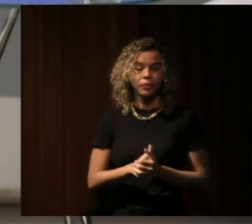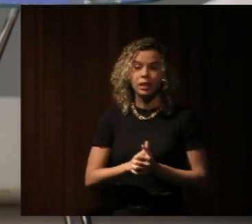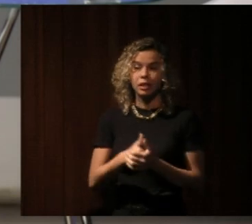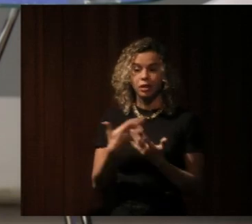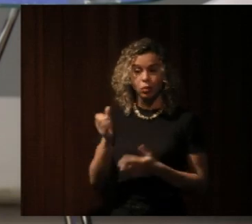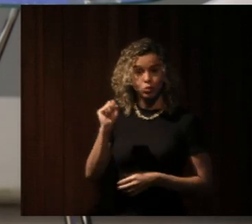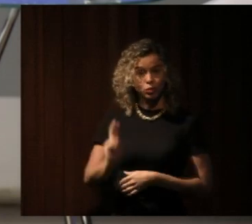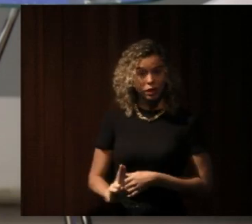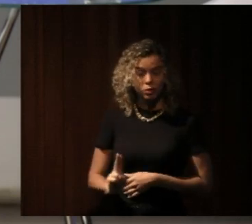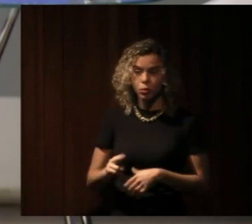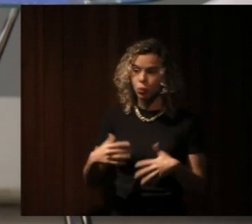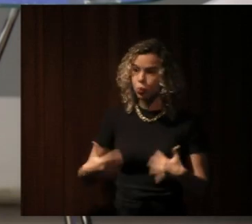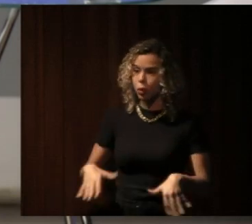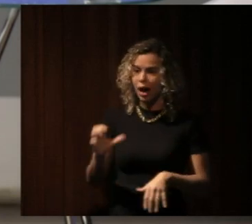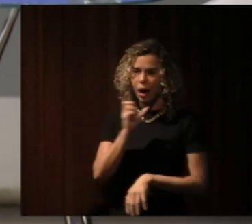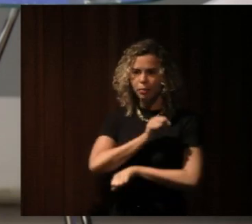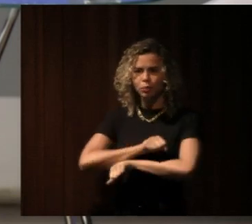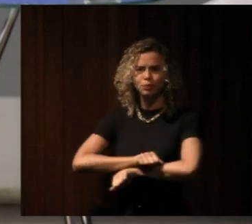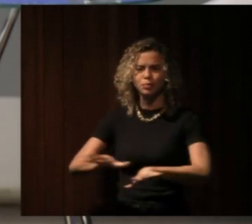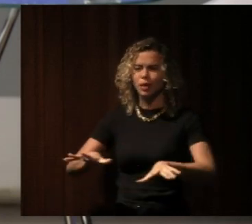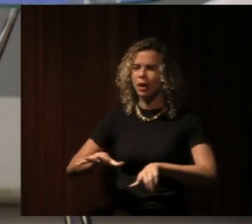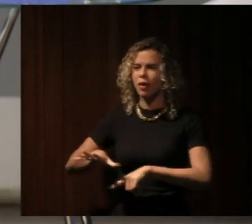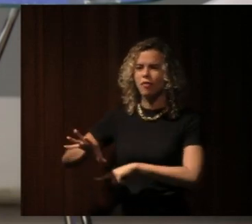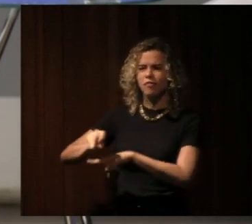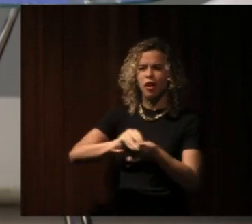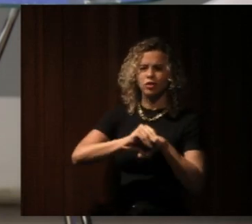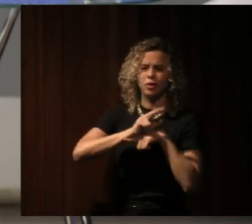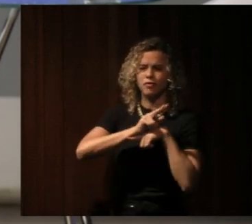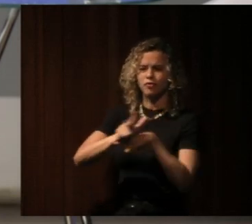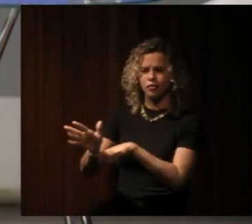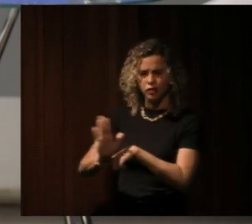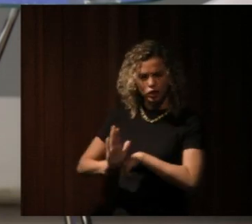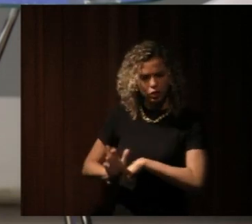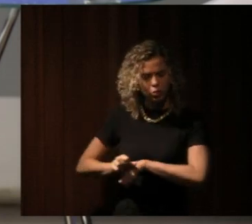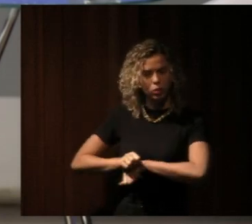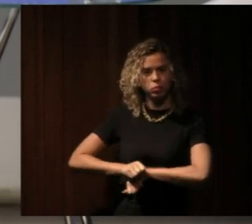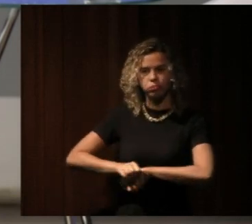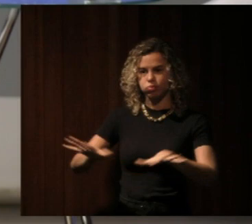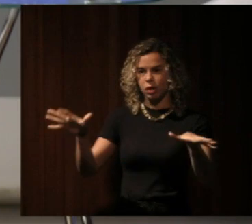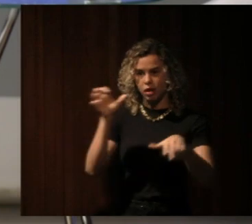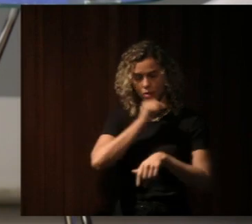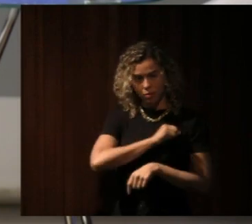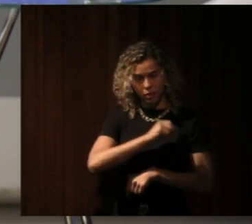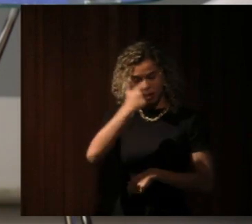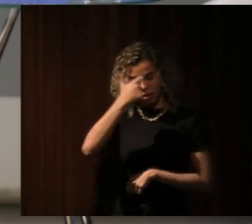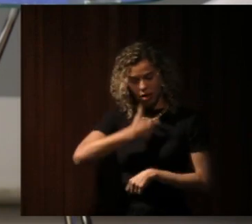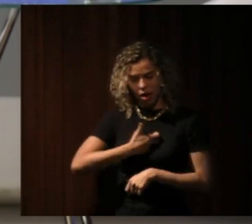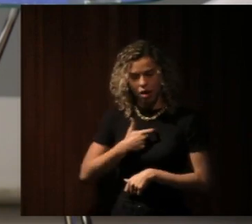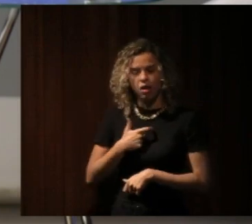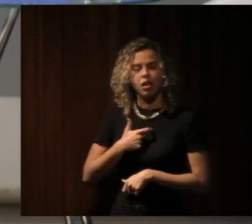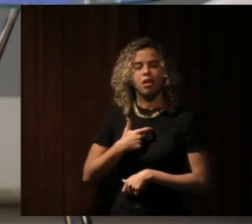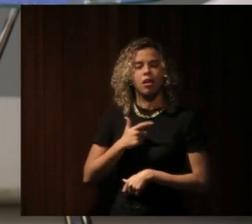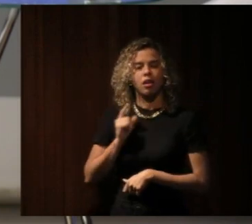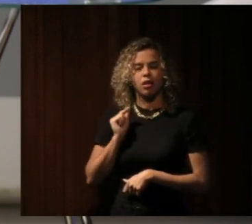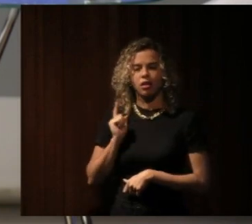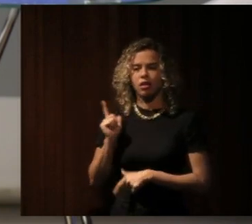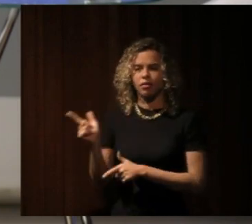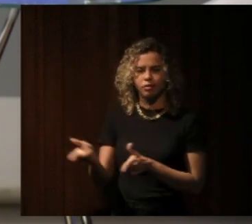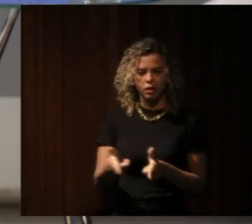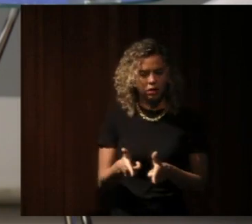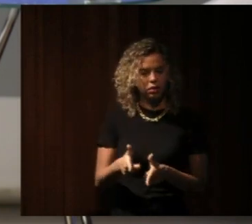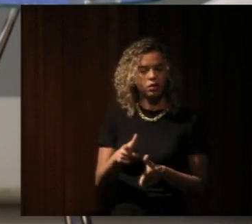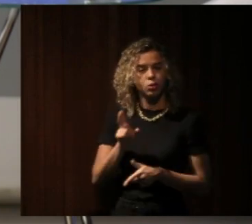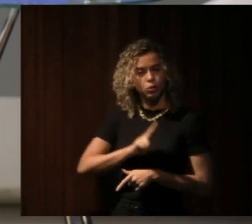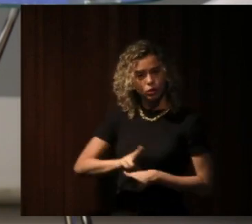em Suzano muito rapidamente Aquelas imagens circularam eh os os agressores né os autores dos ataques eles